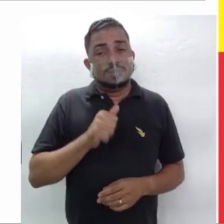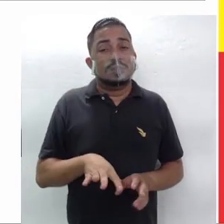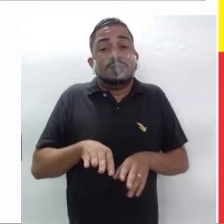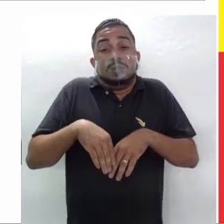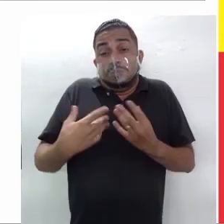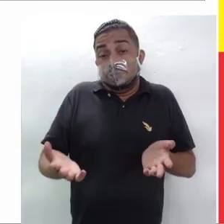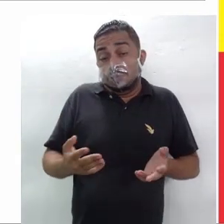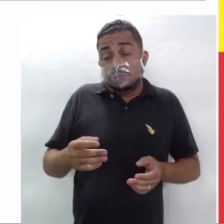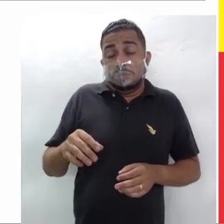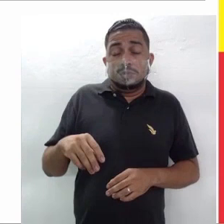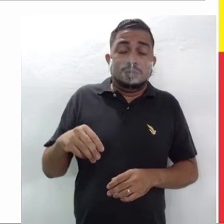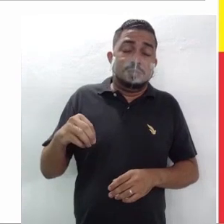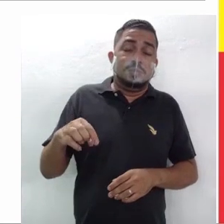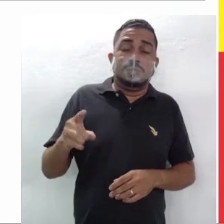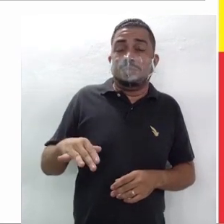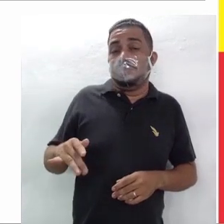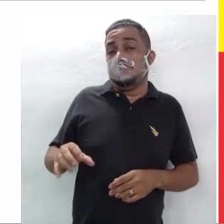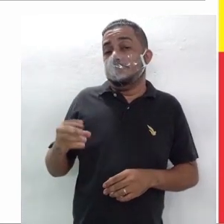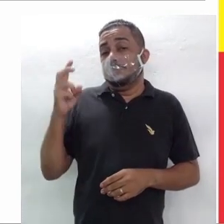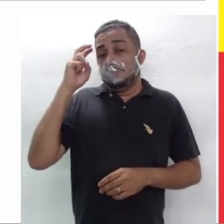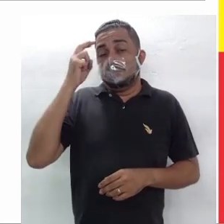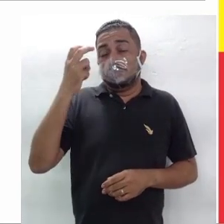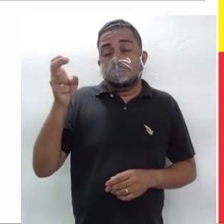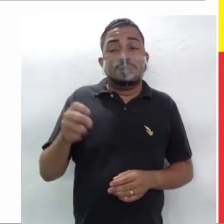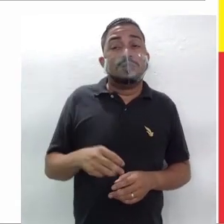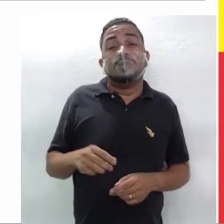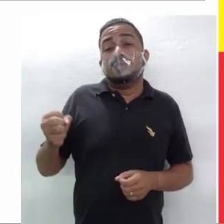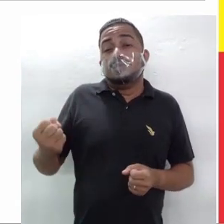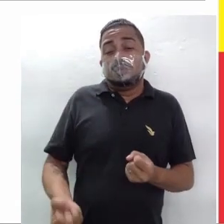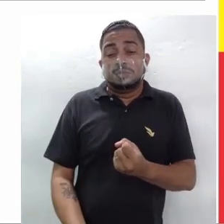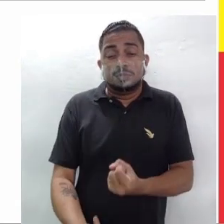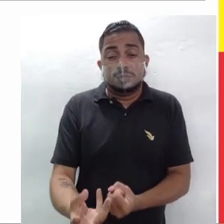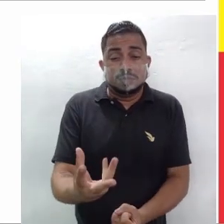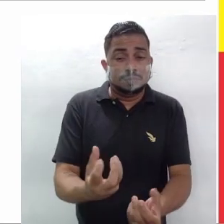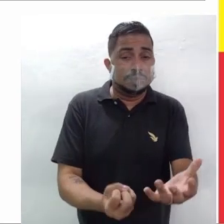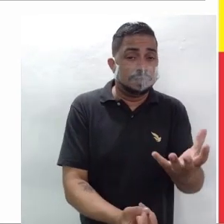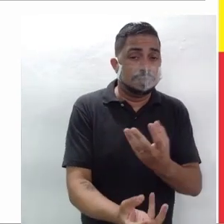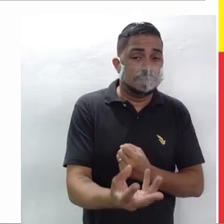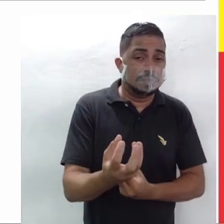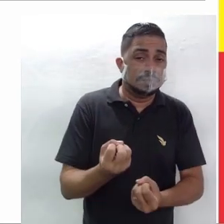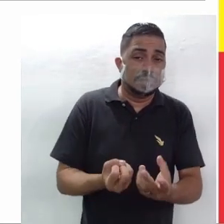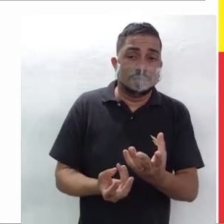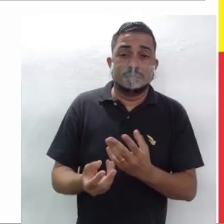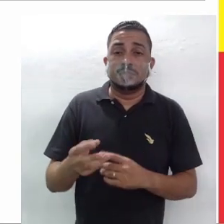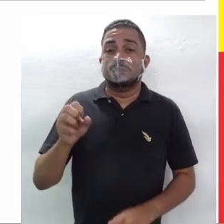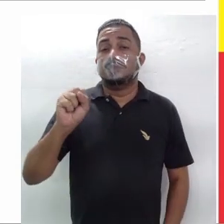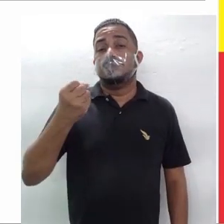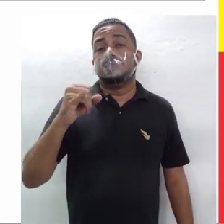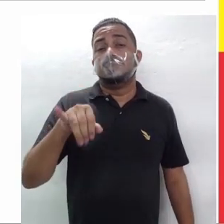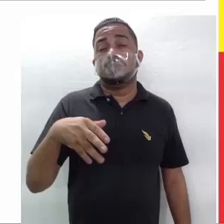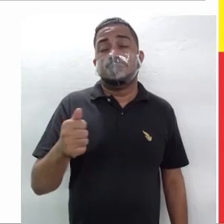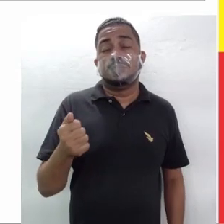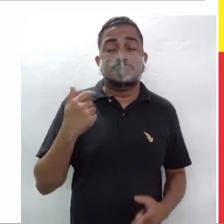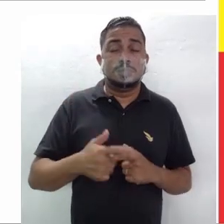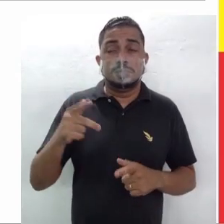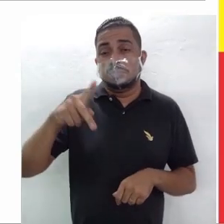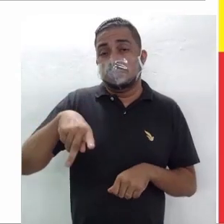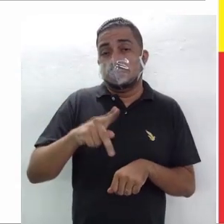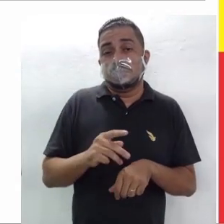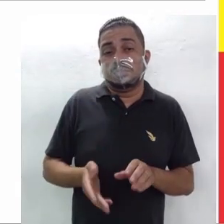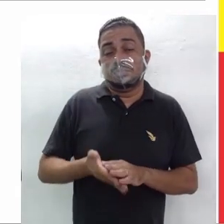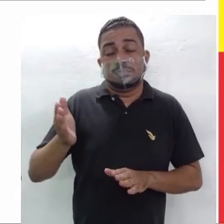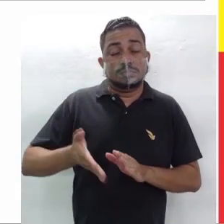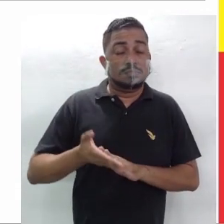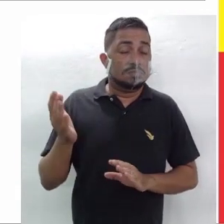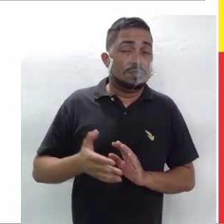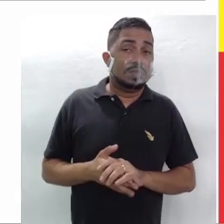de vacas, ou se não para monocultura, apenas para cultivar soja, que o país ele é um grande exportador